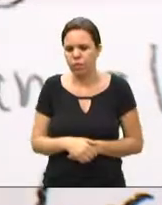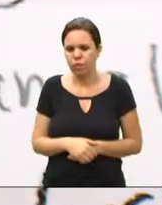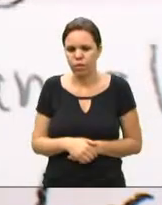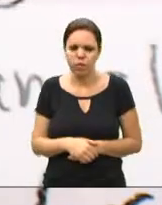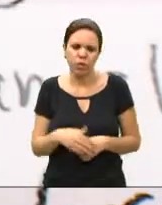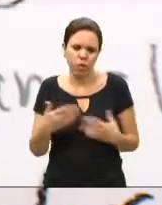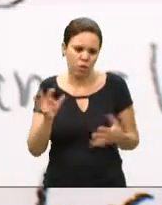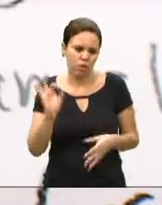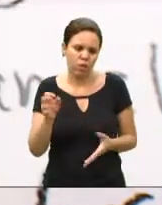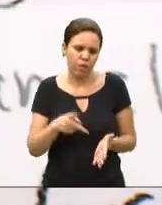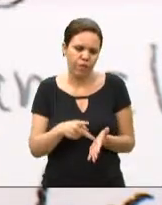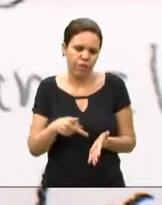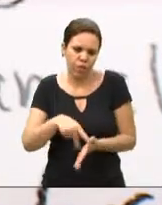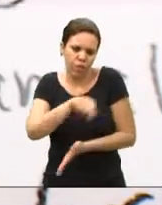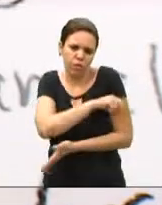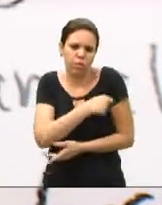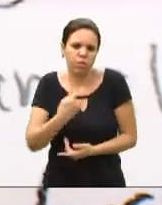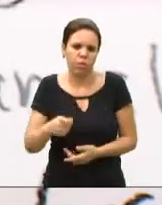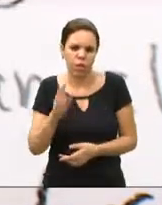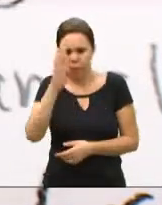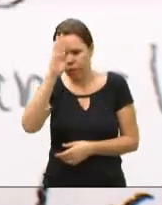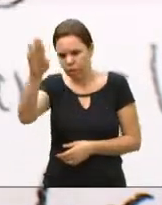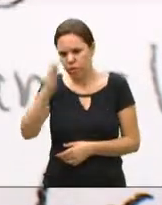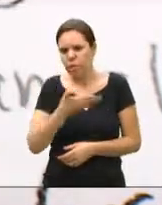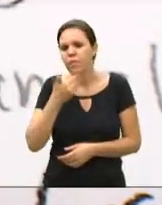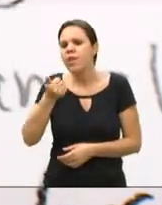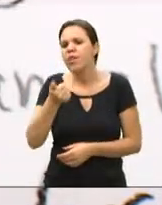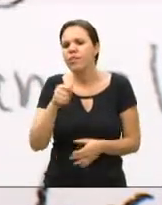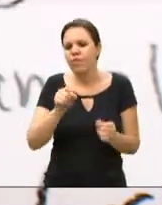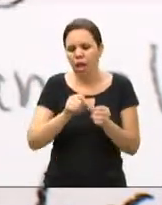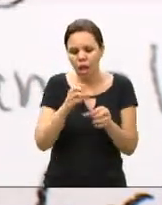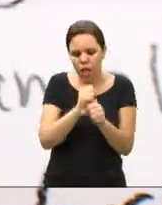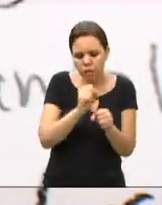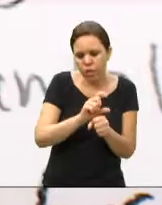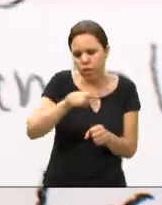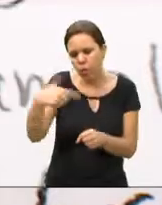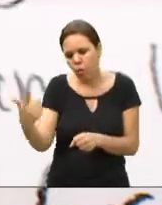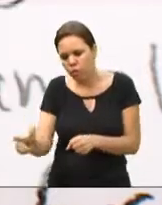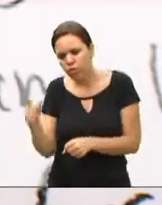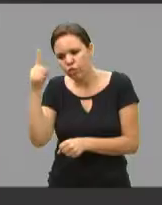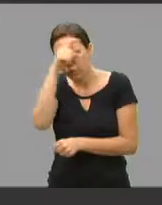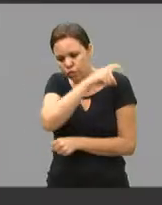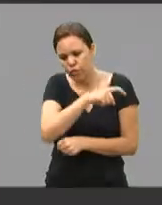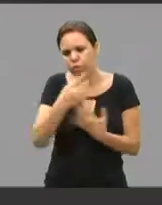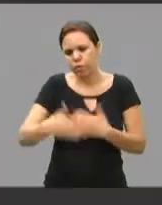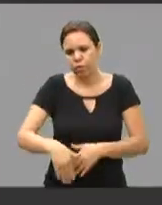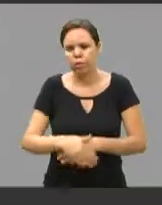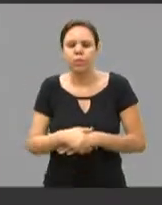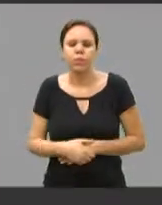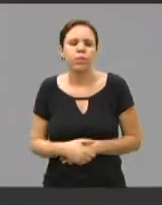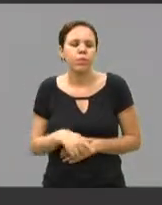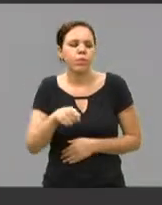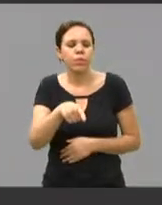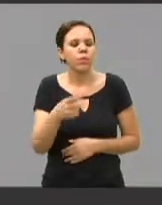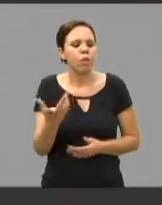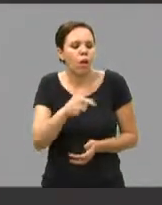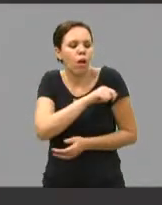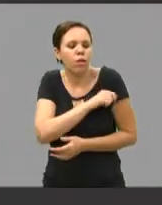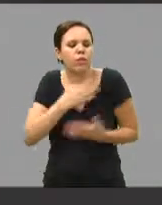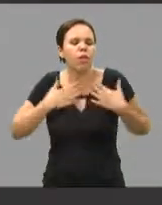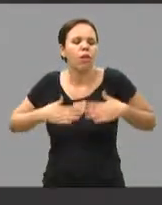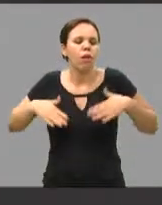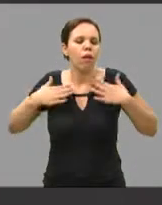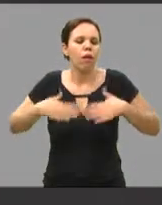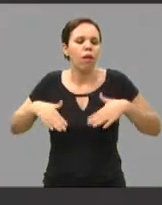então, com certeza, o aluno tem que priorizar sempre as questões mais fáceis para depois ir para as questões mais difíceis da prova. Isso deixa o aluno mais